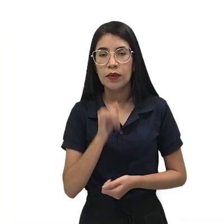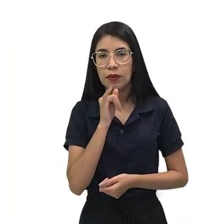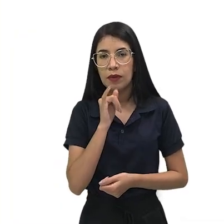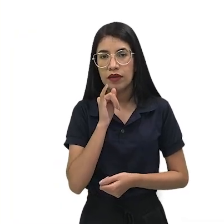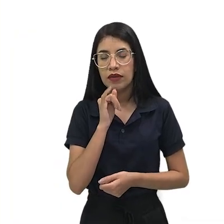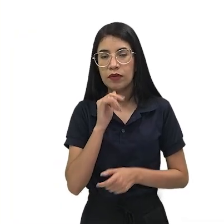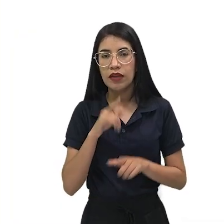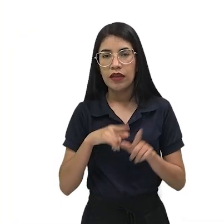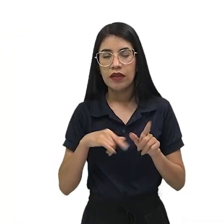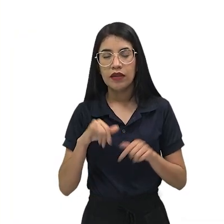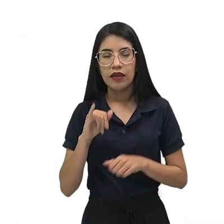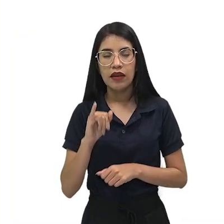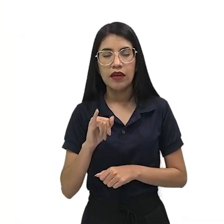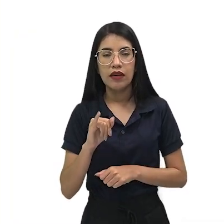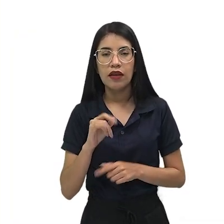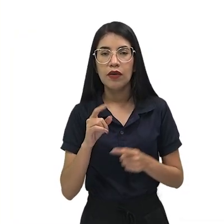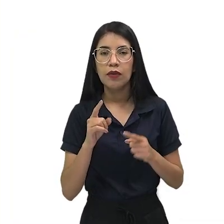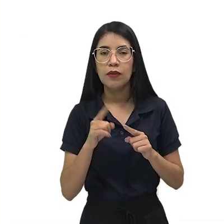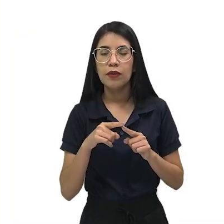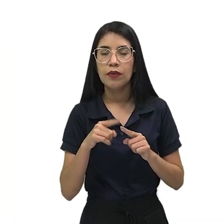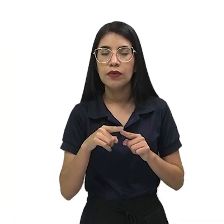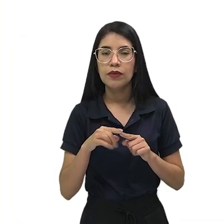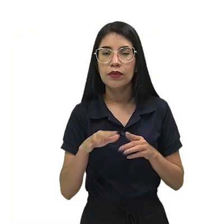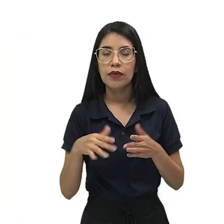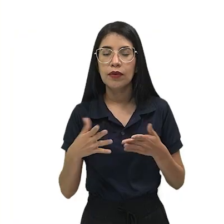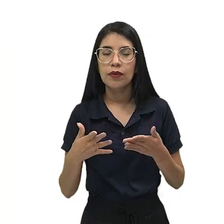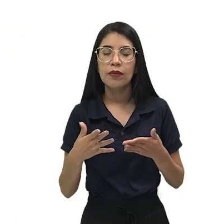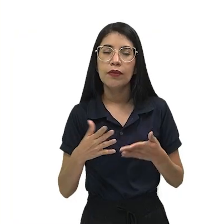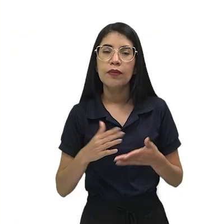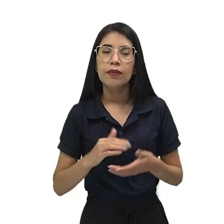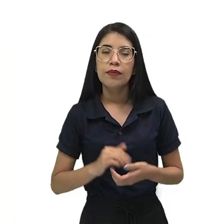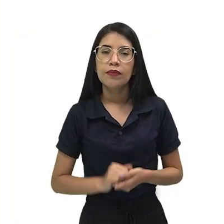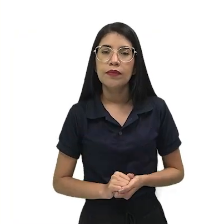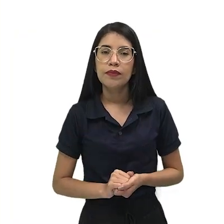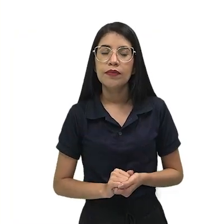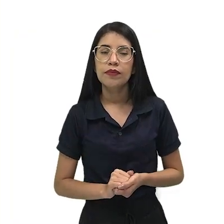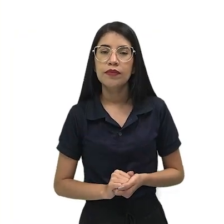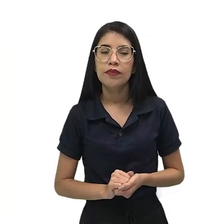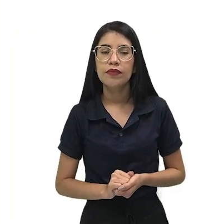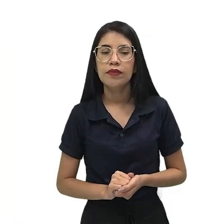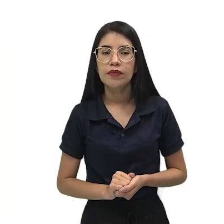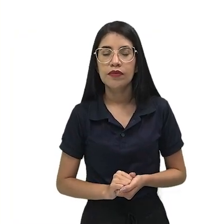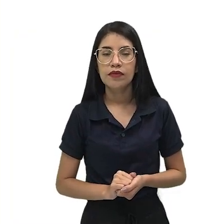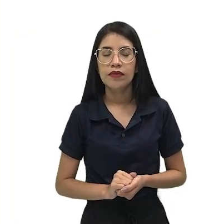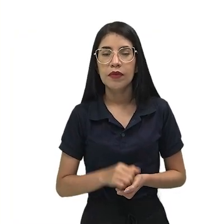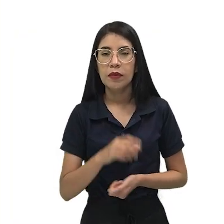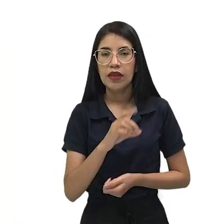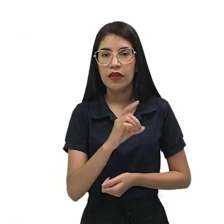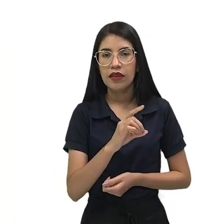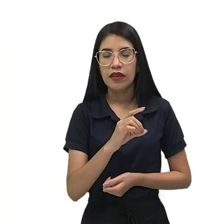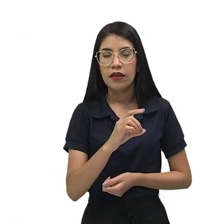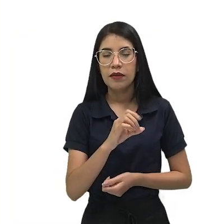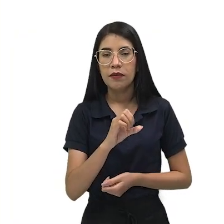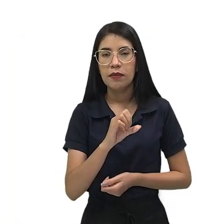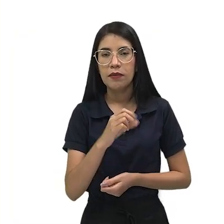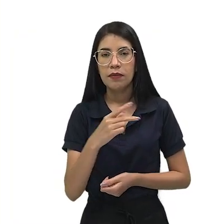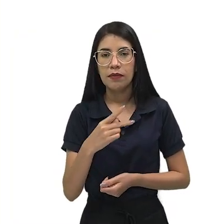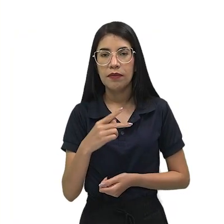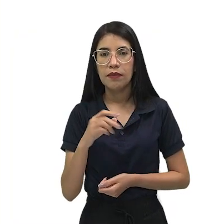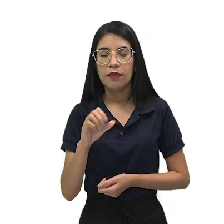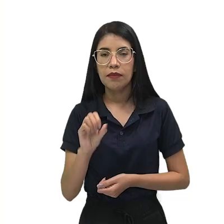nós tivéssemos que classificar, como ela não tem antiperíodo, ela é uma dízima periódica